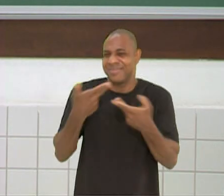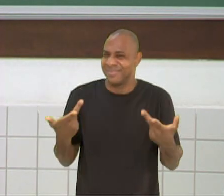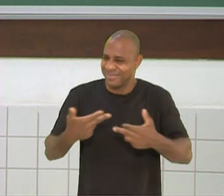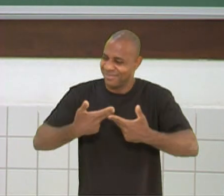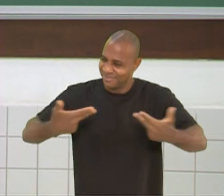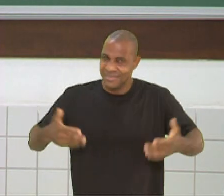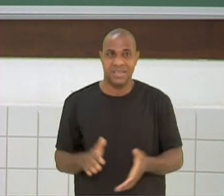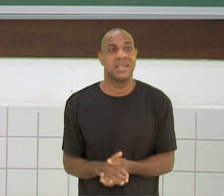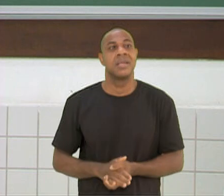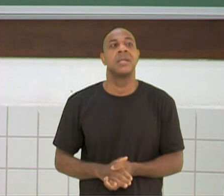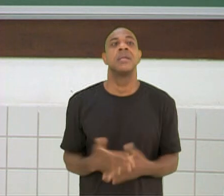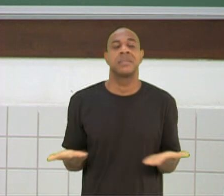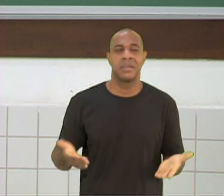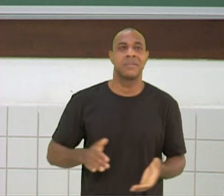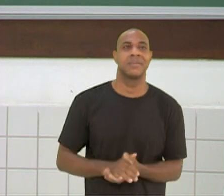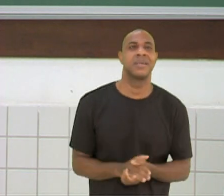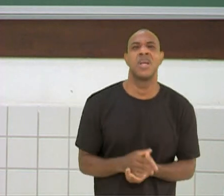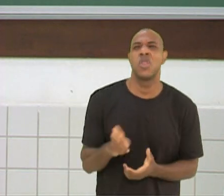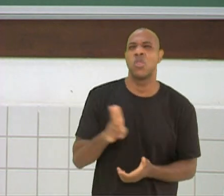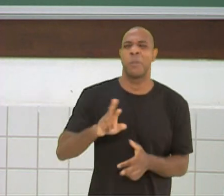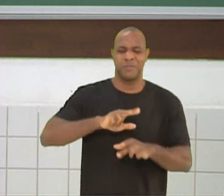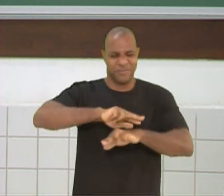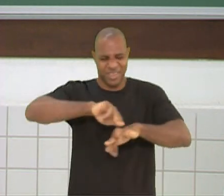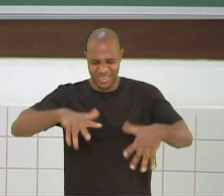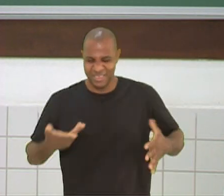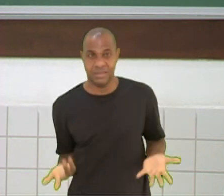coisa para a aula de hoje, nomes diferentes. Eu vou